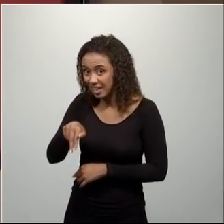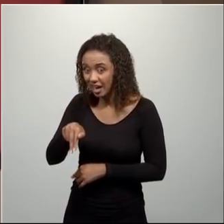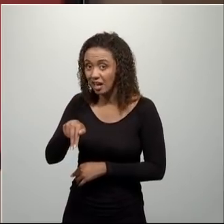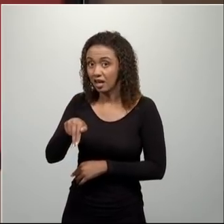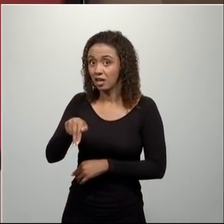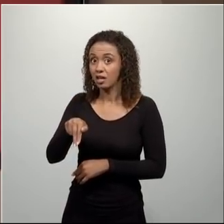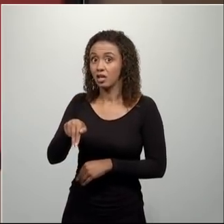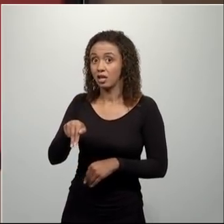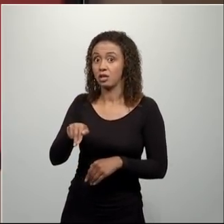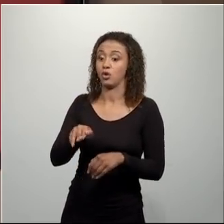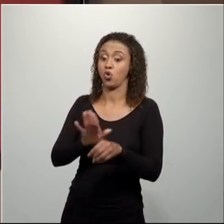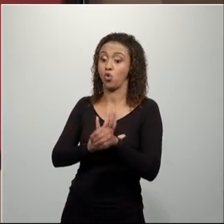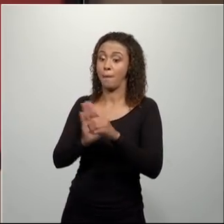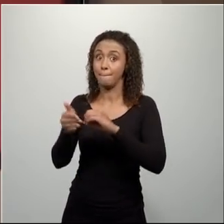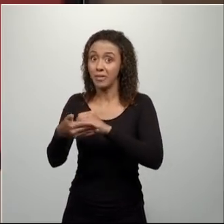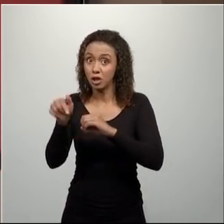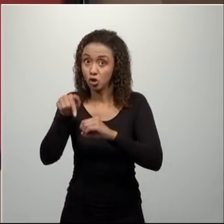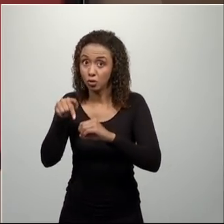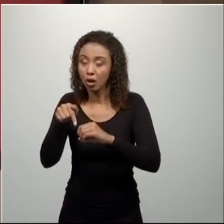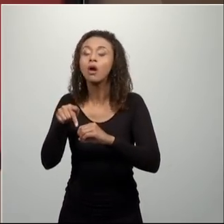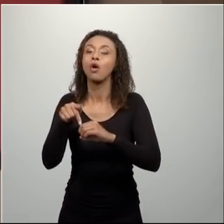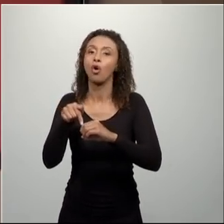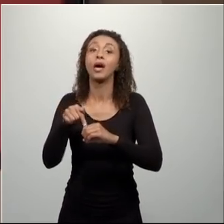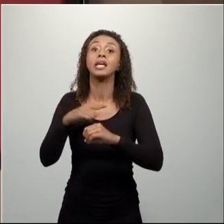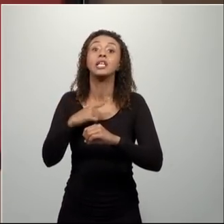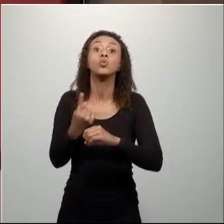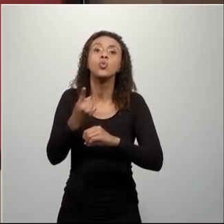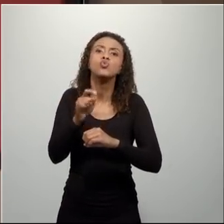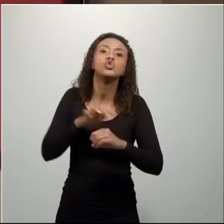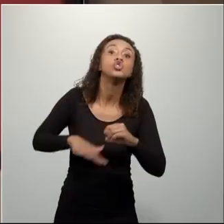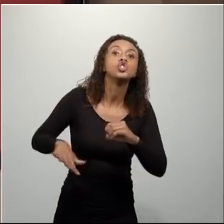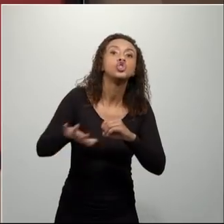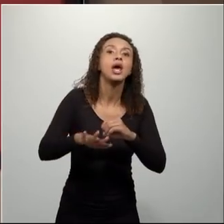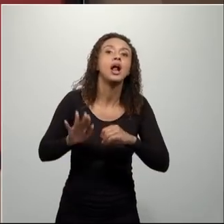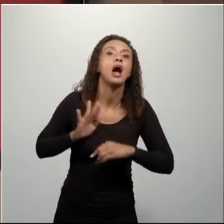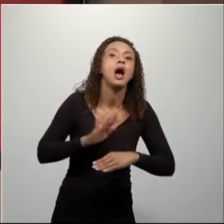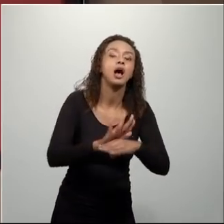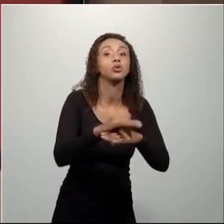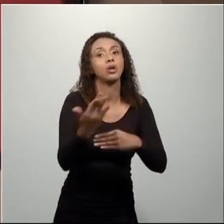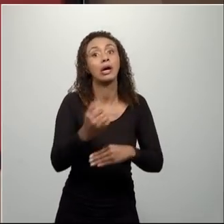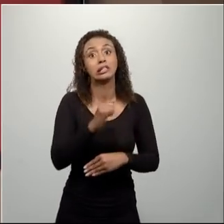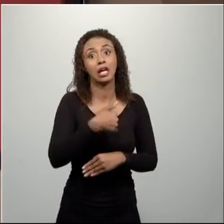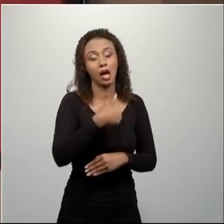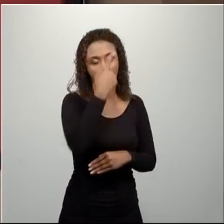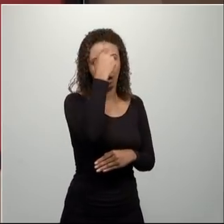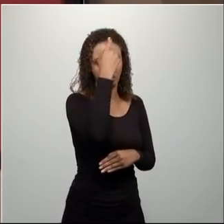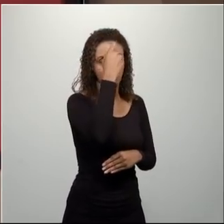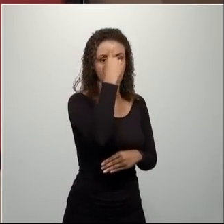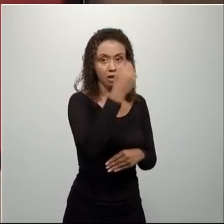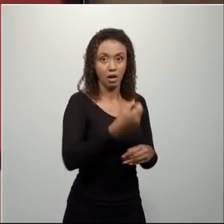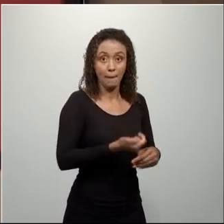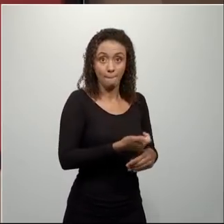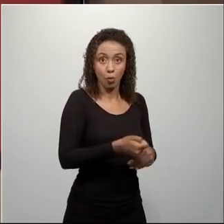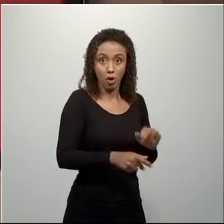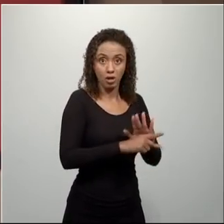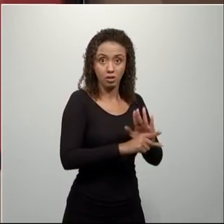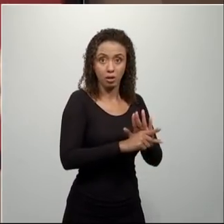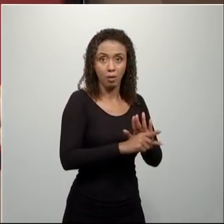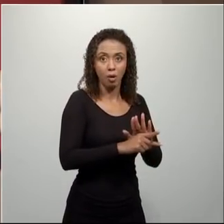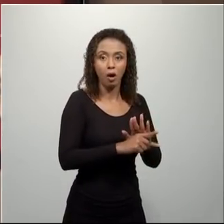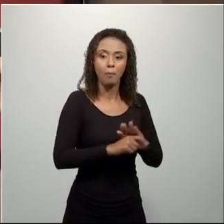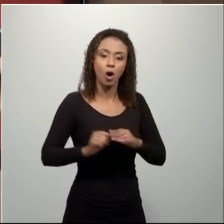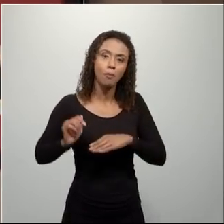os usuários então todo mundo que lança moedas lança nesse top team mas você pode criar o seu próprio blog shopping